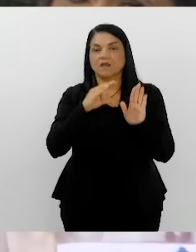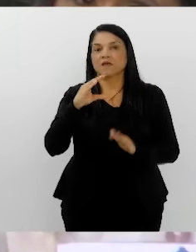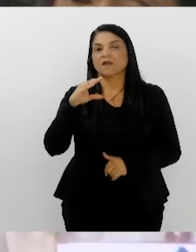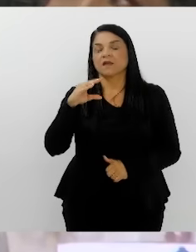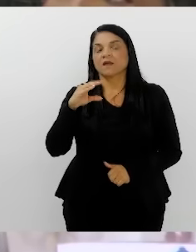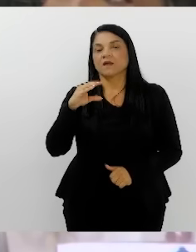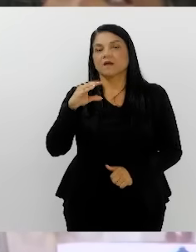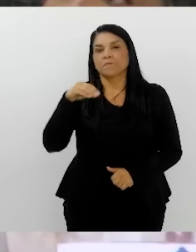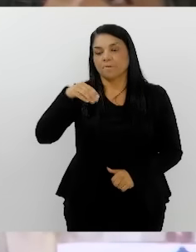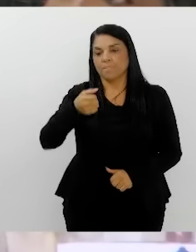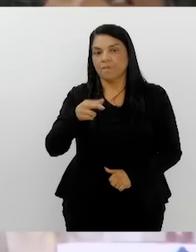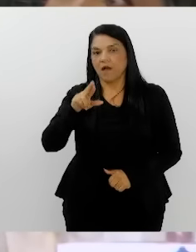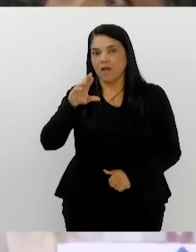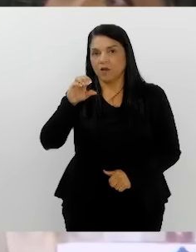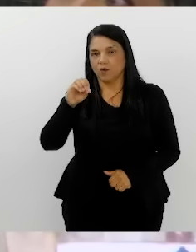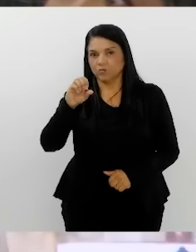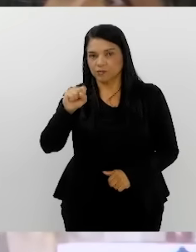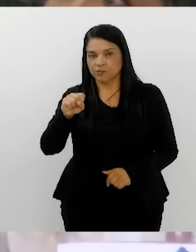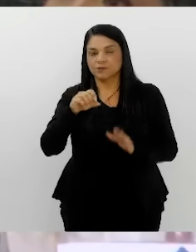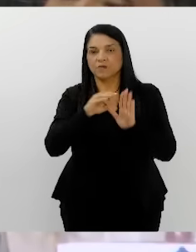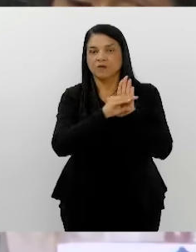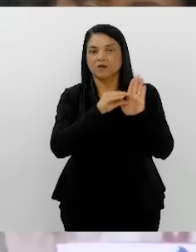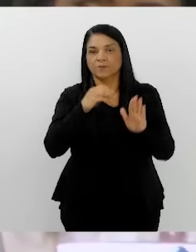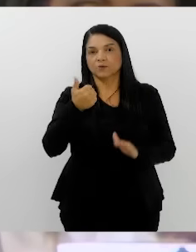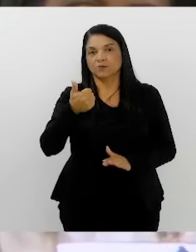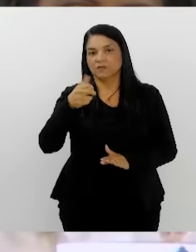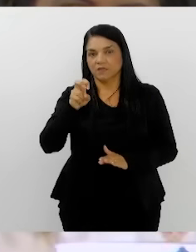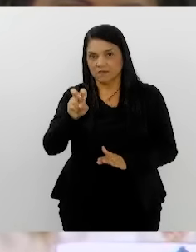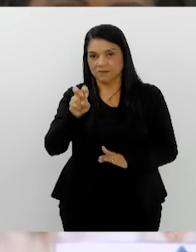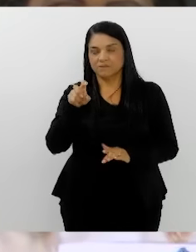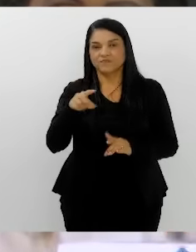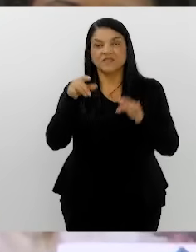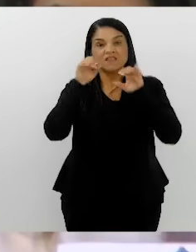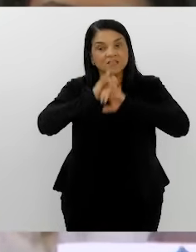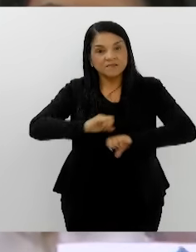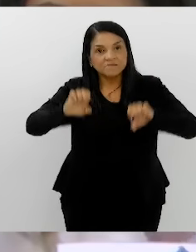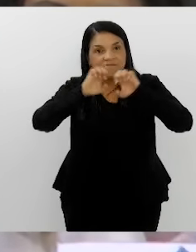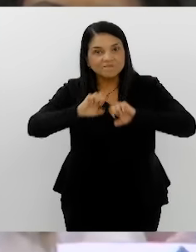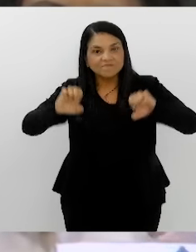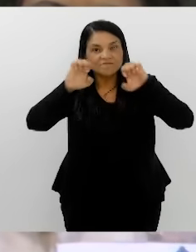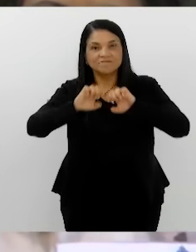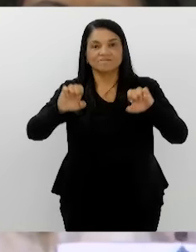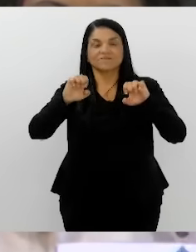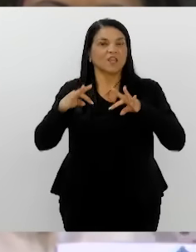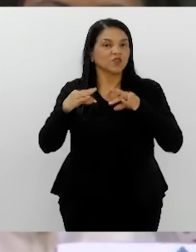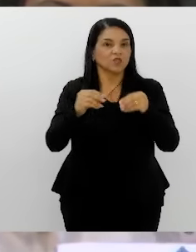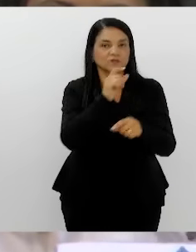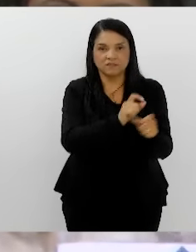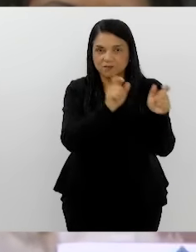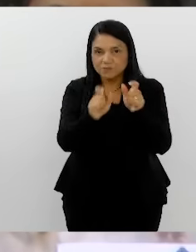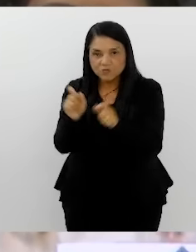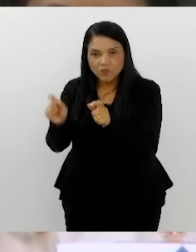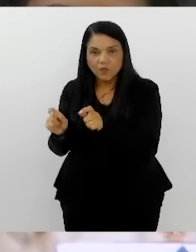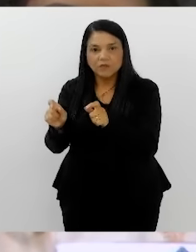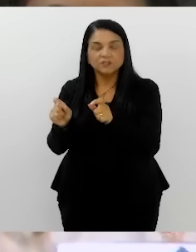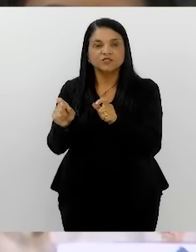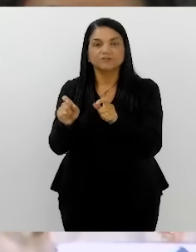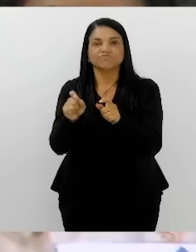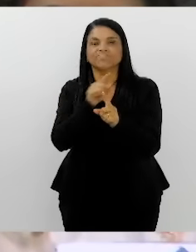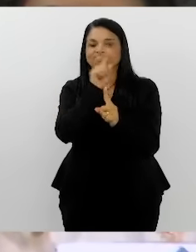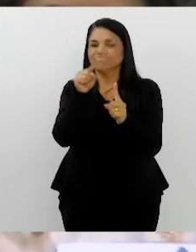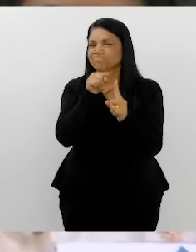15. Ide e pregai o Evangelho a todas as criaturas. Que seja essa a nossa lógica, que seja esse o